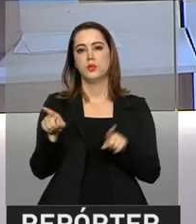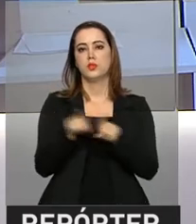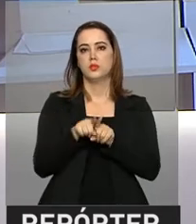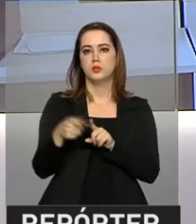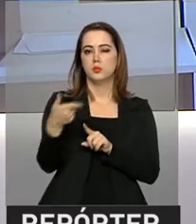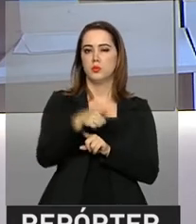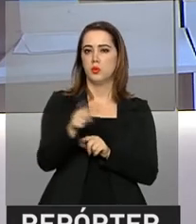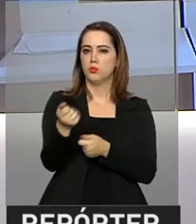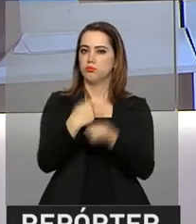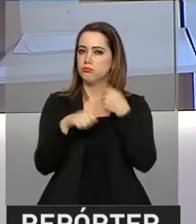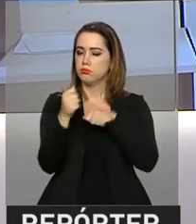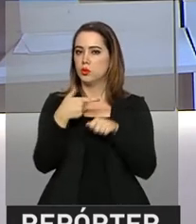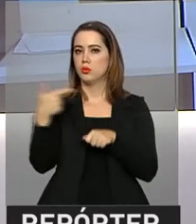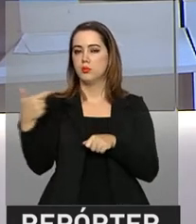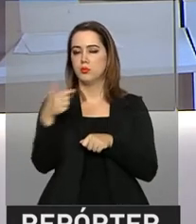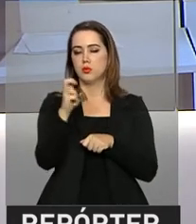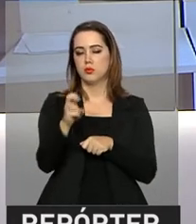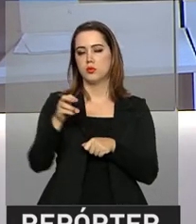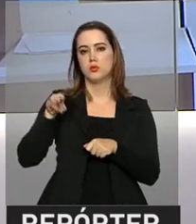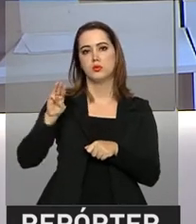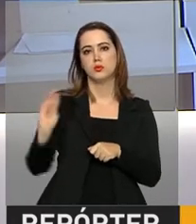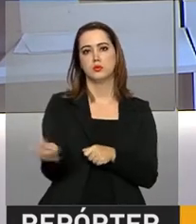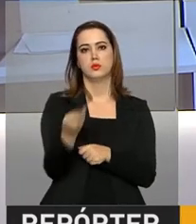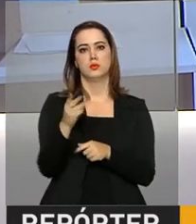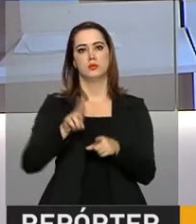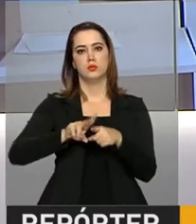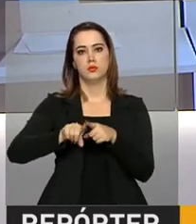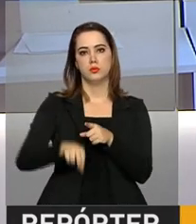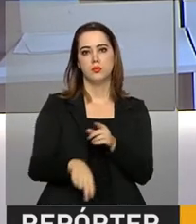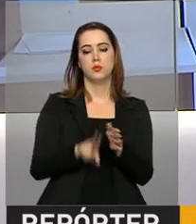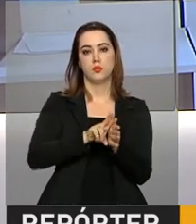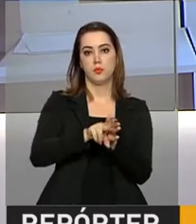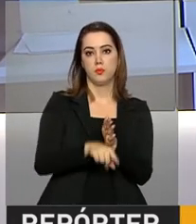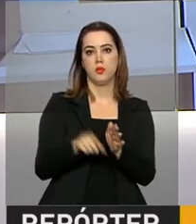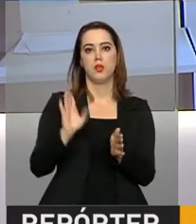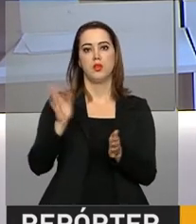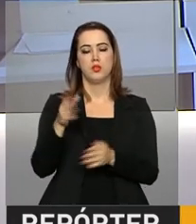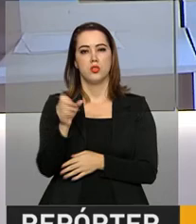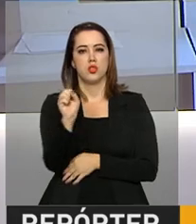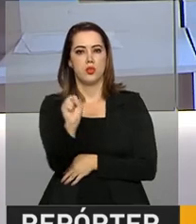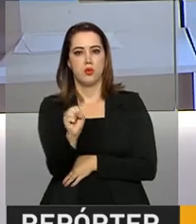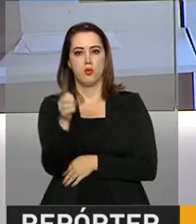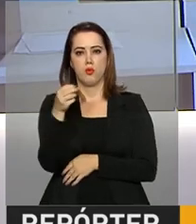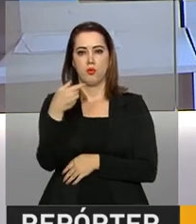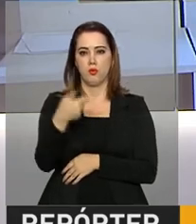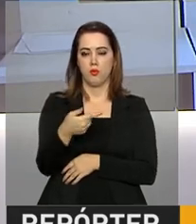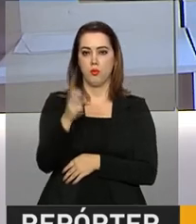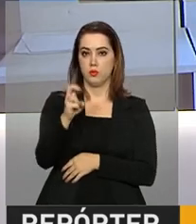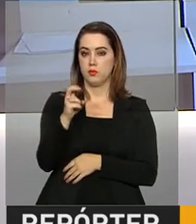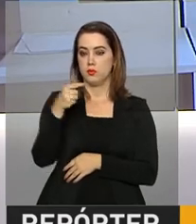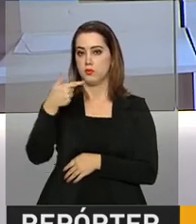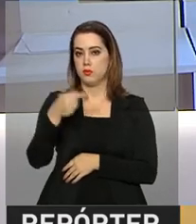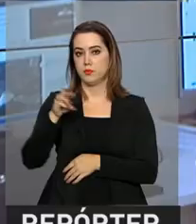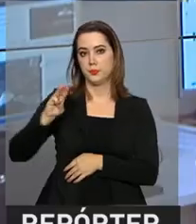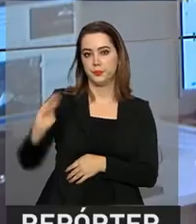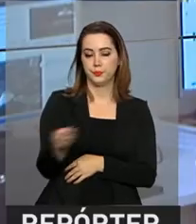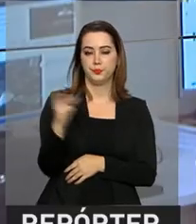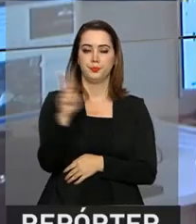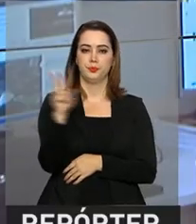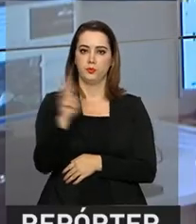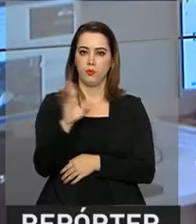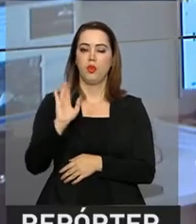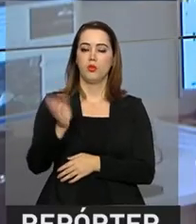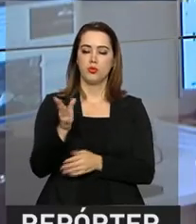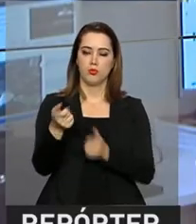A economia total da pasta em 3 meses já passa de 857 milhões de reais.